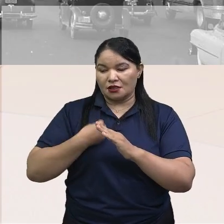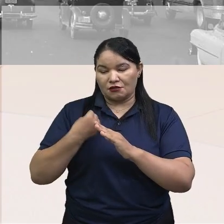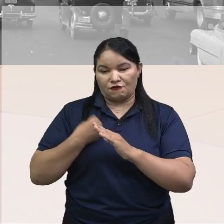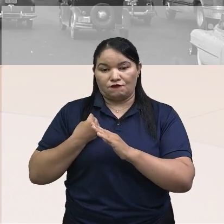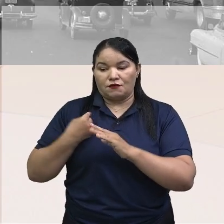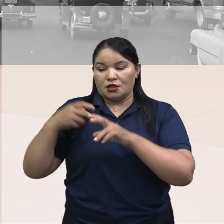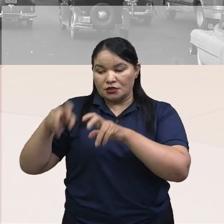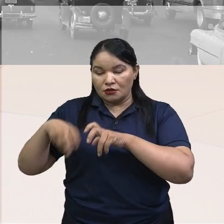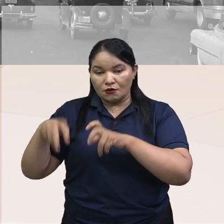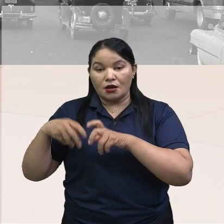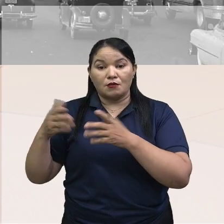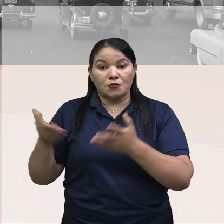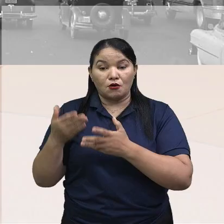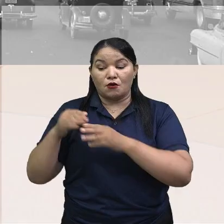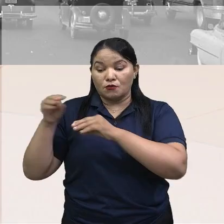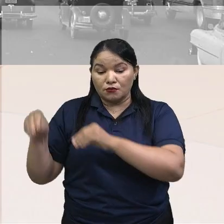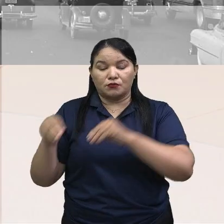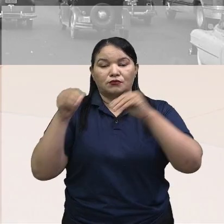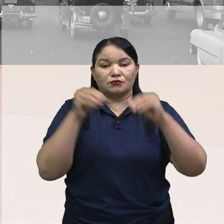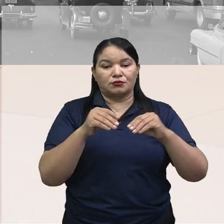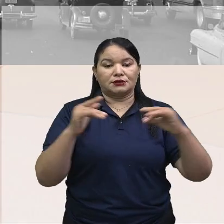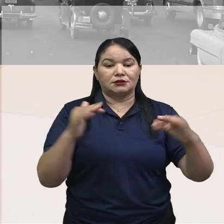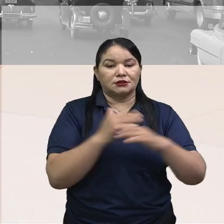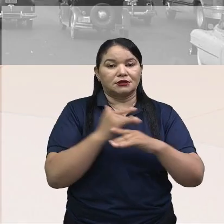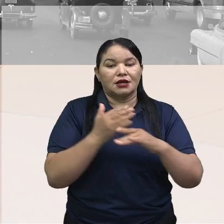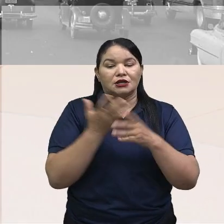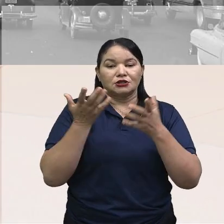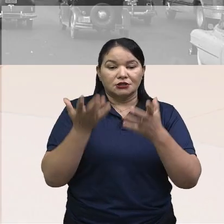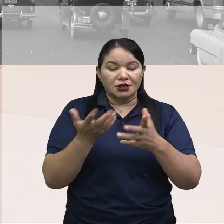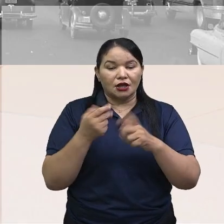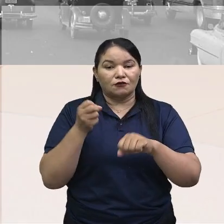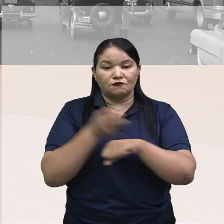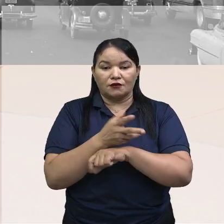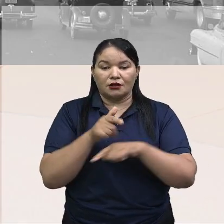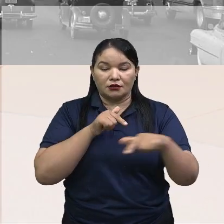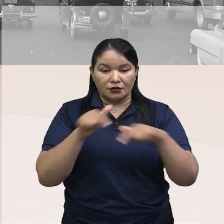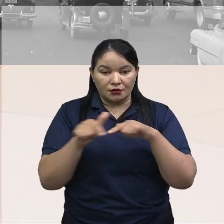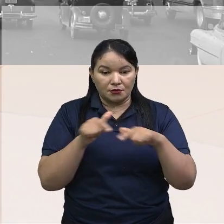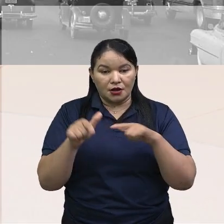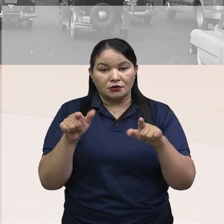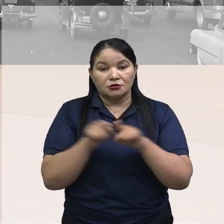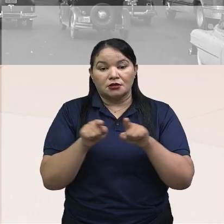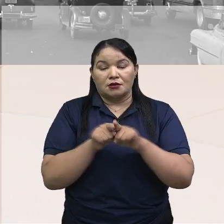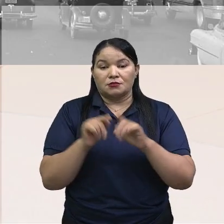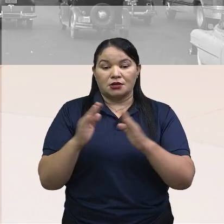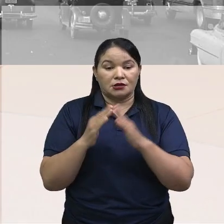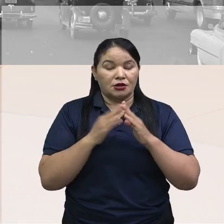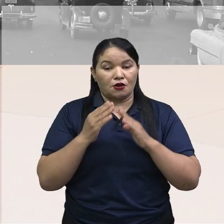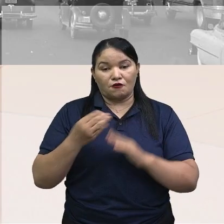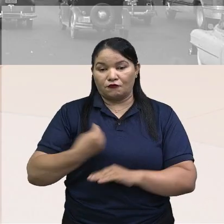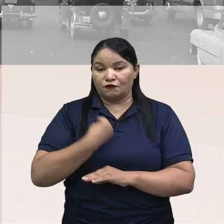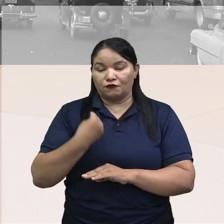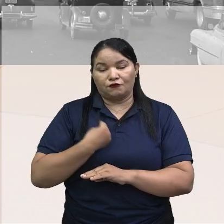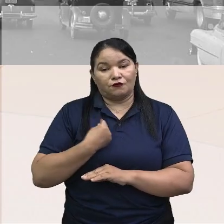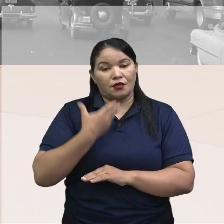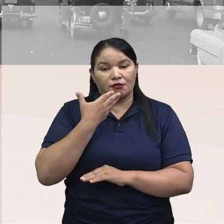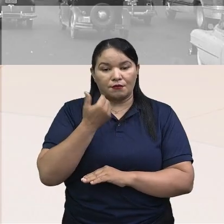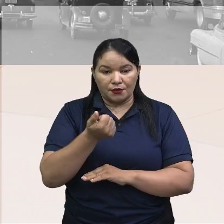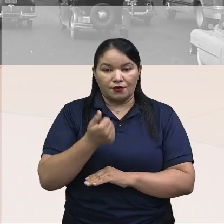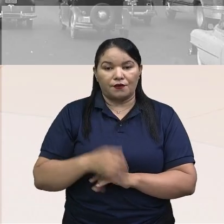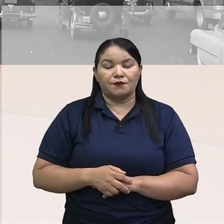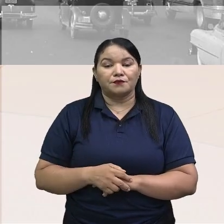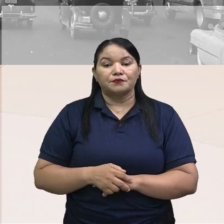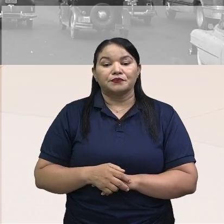se deslocam para as cidades em busca de emprego, em busca de melhoria na qualidade de vida. Só que